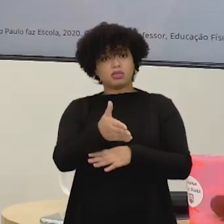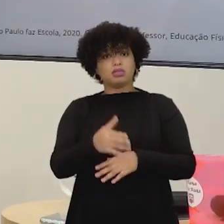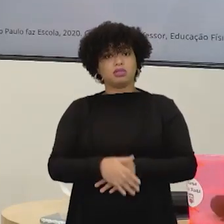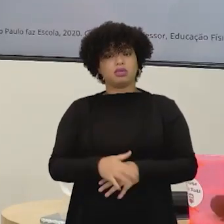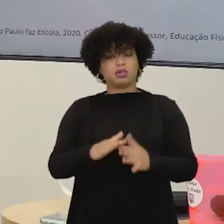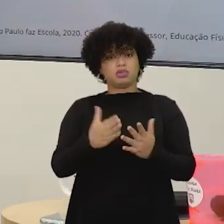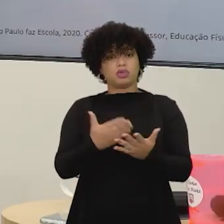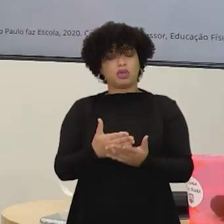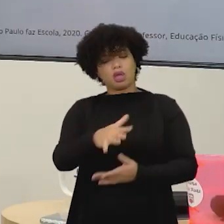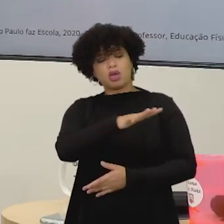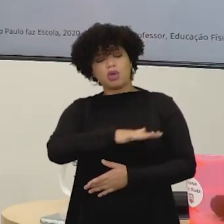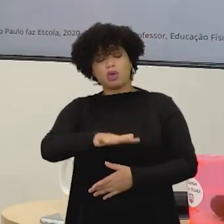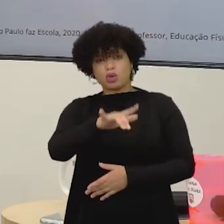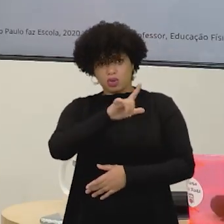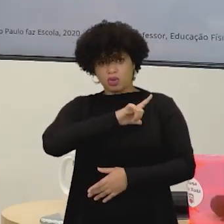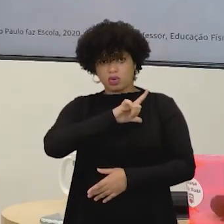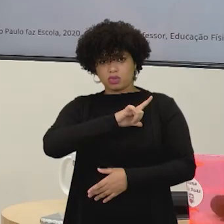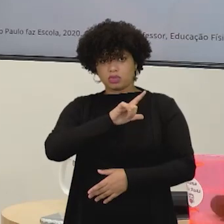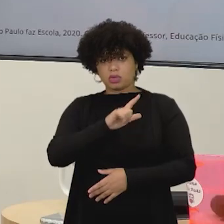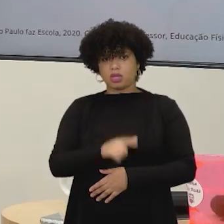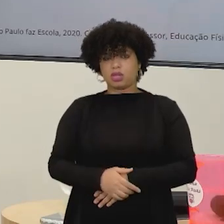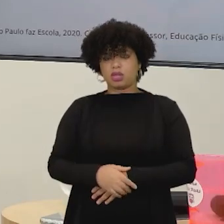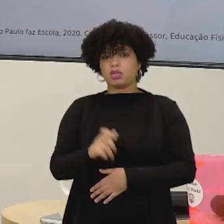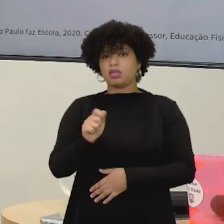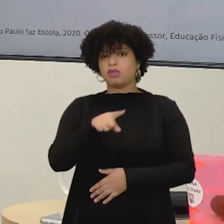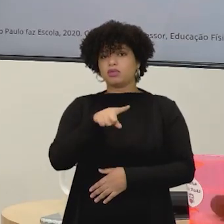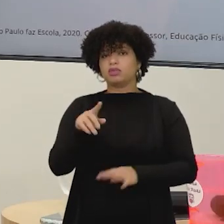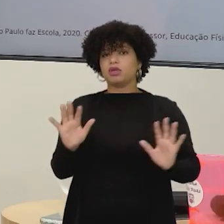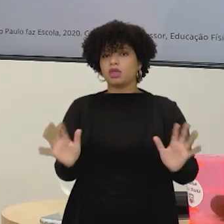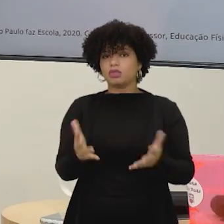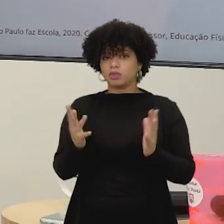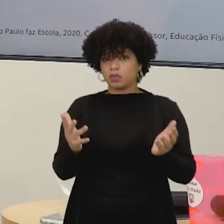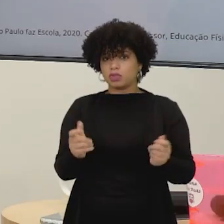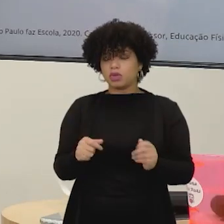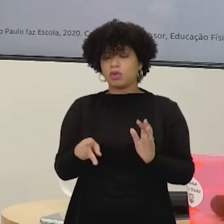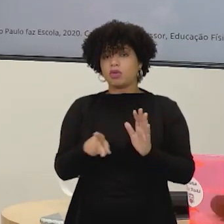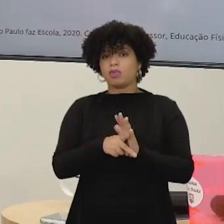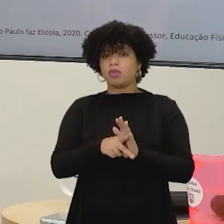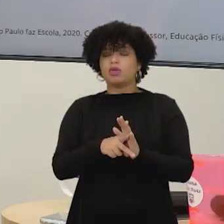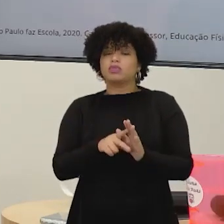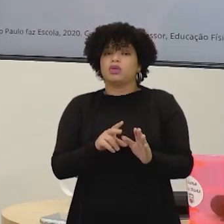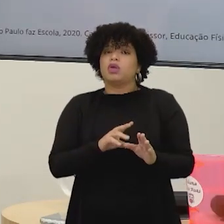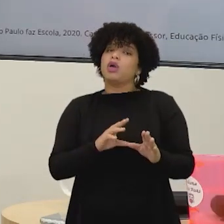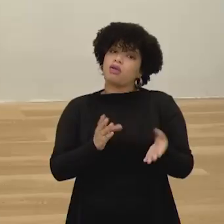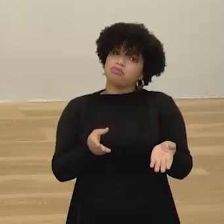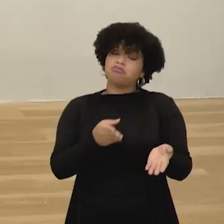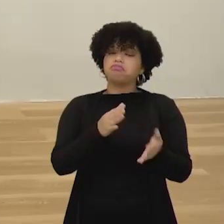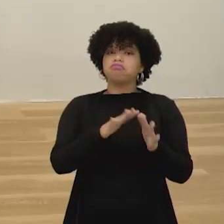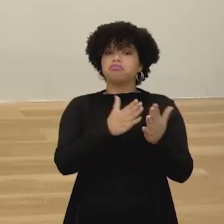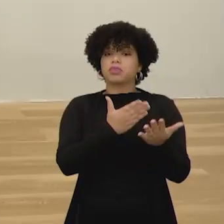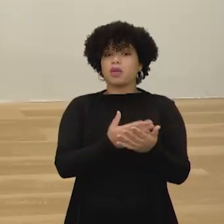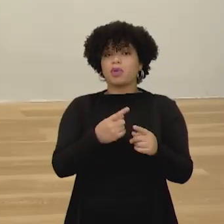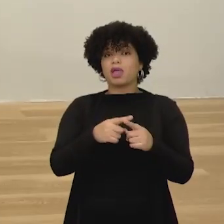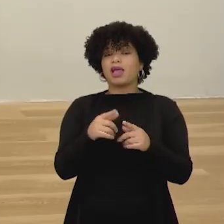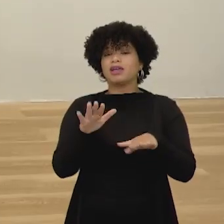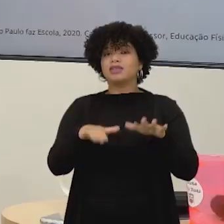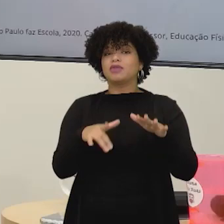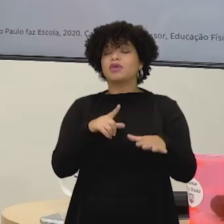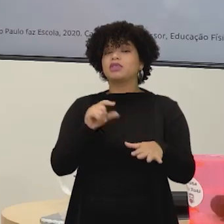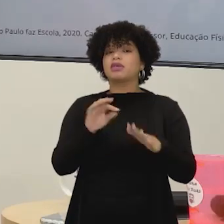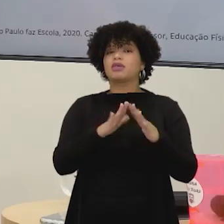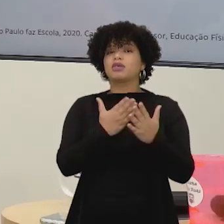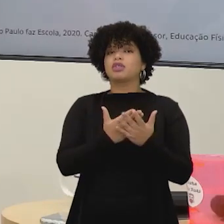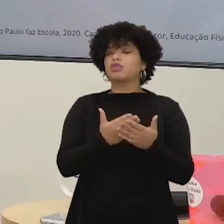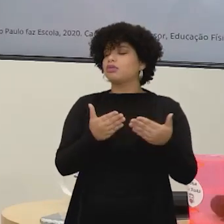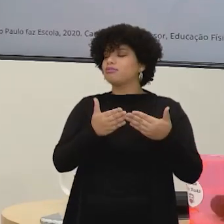tem algum espaço ali em que vocês possam promover isso para a comunidade? Existem escolas que abrem os espaços para a comunidade.